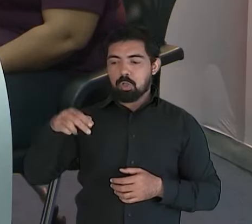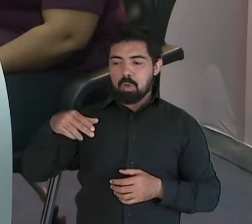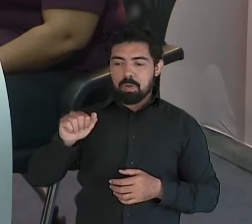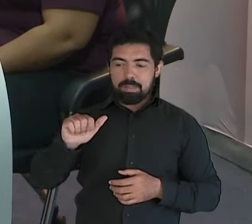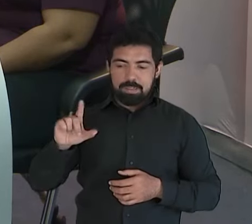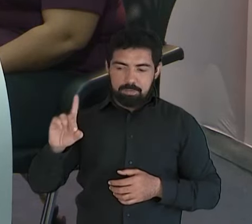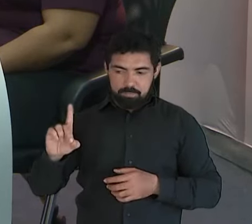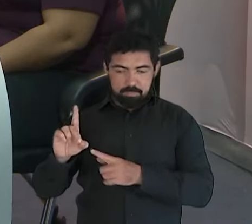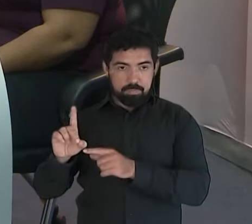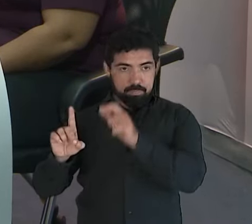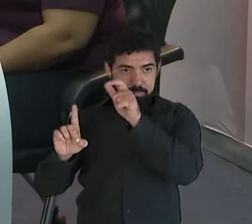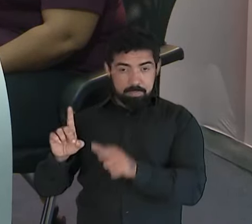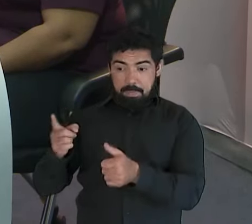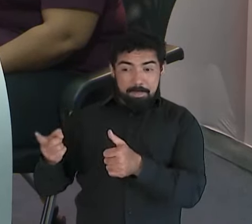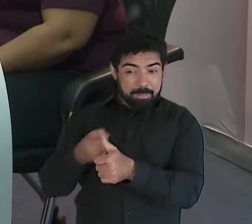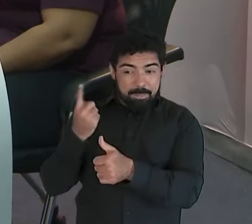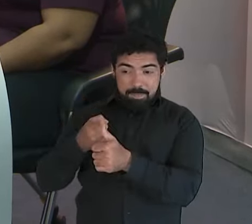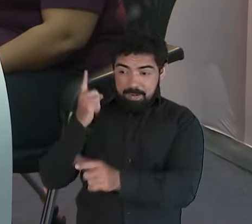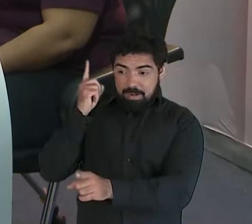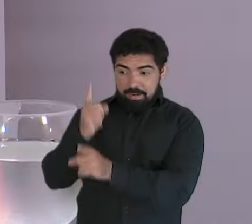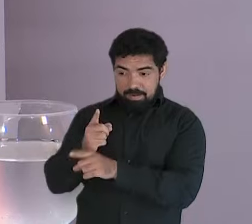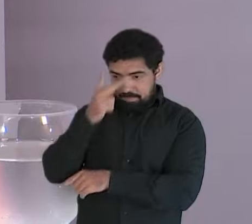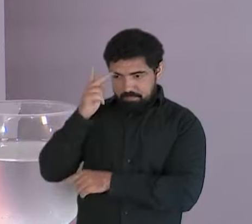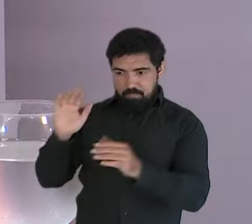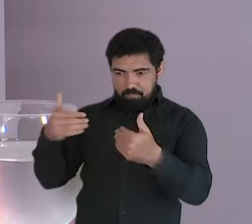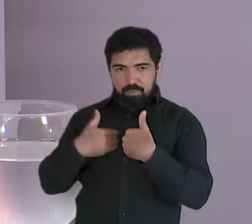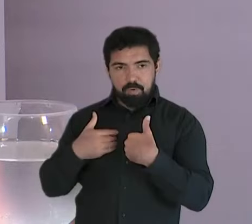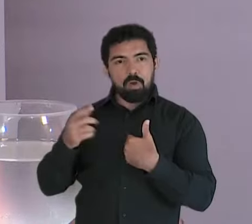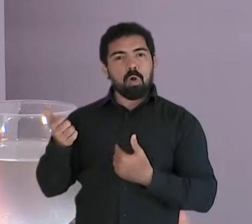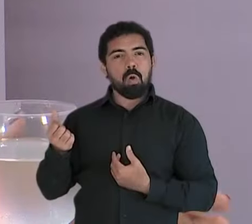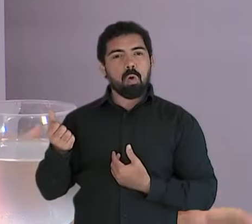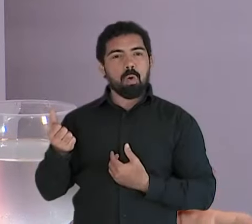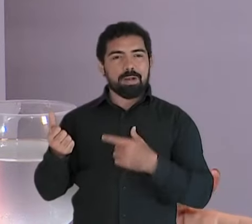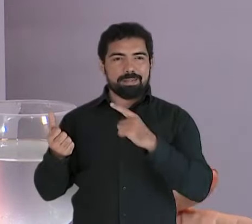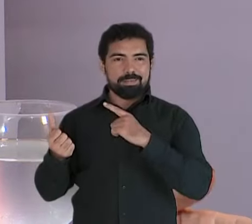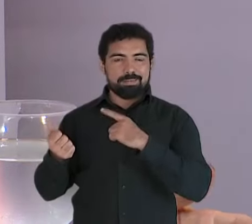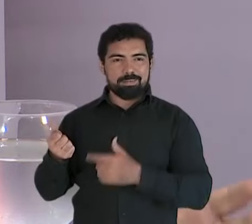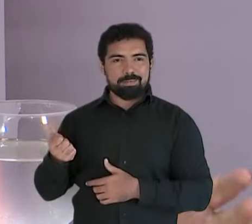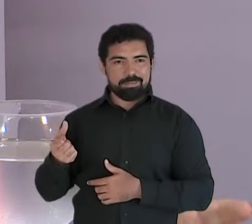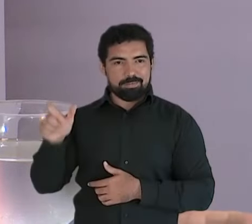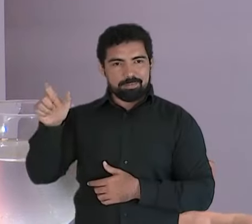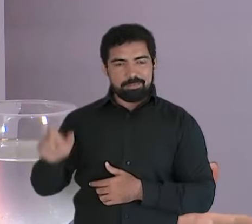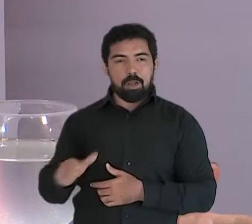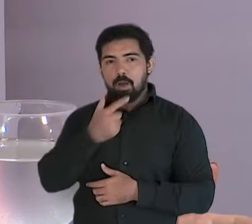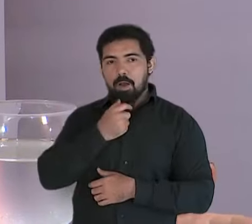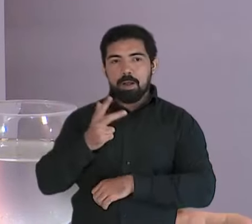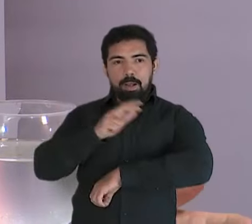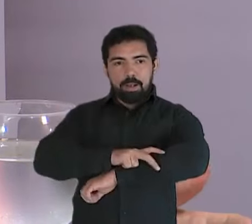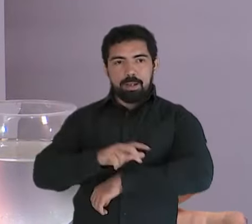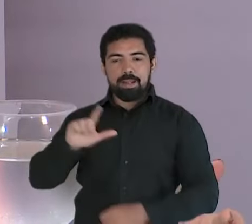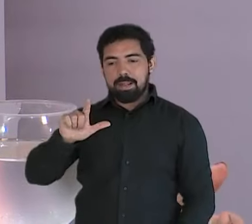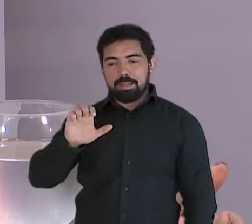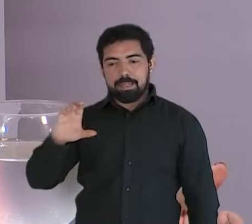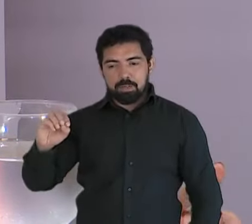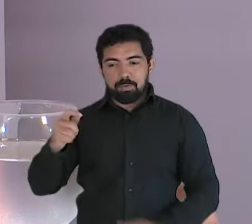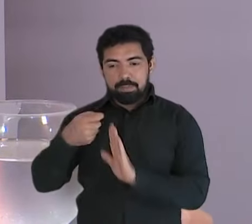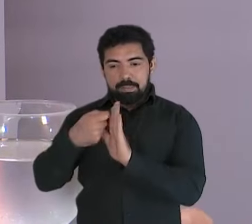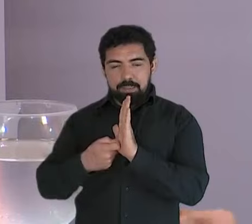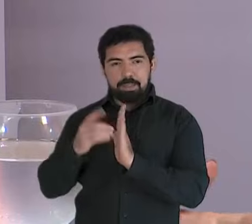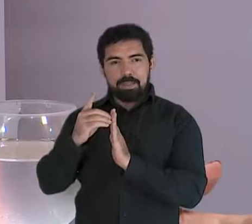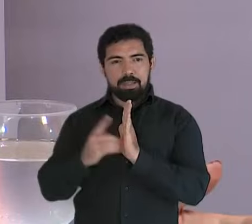o primeiro, um dos primeiros casos a ser descrito. Ele foi um daqueles 11 casos que o psiquiatra Leo Kahn ele descreveu na década